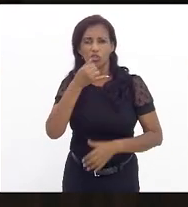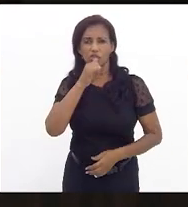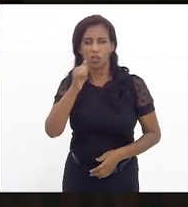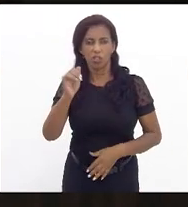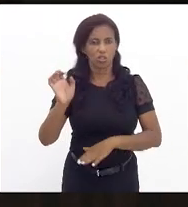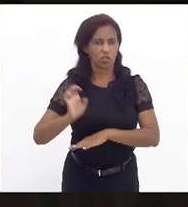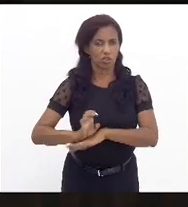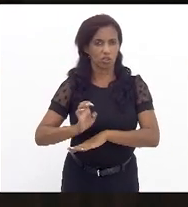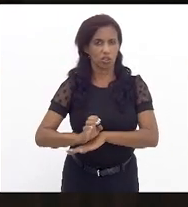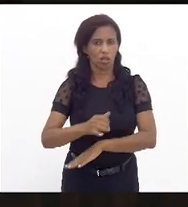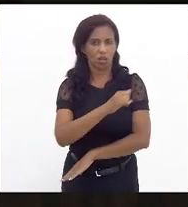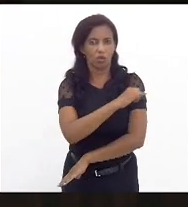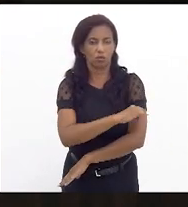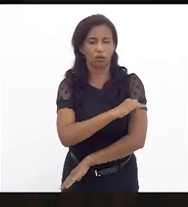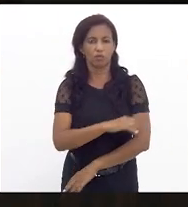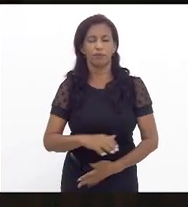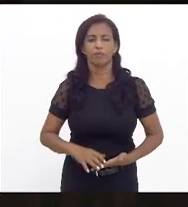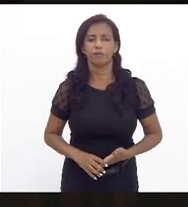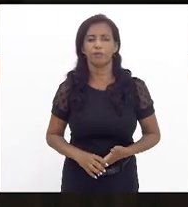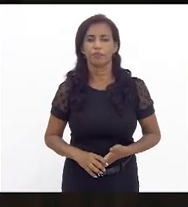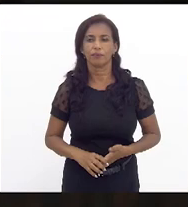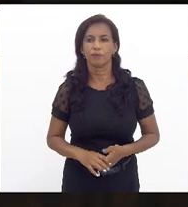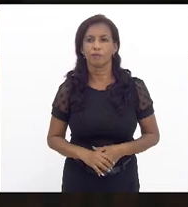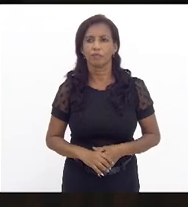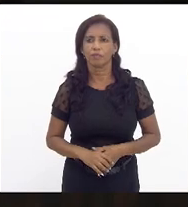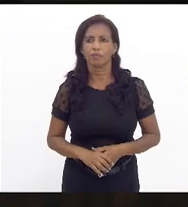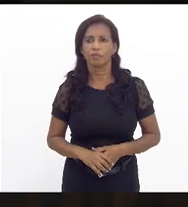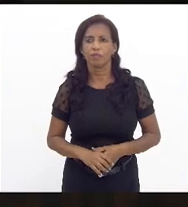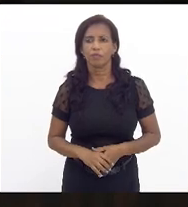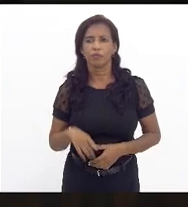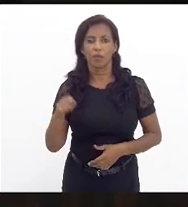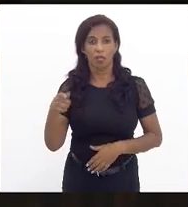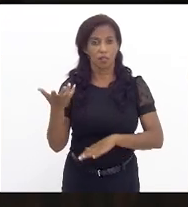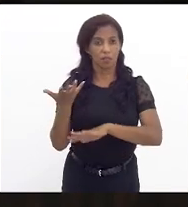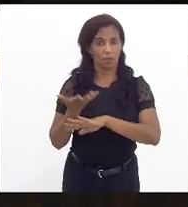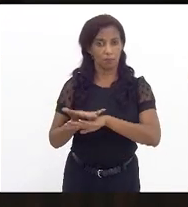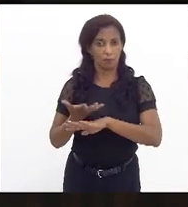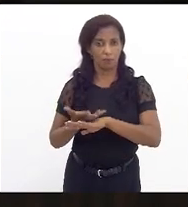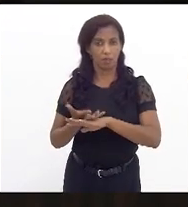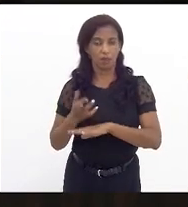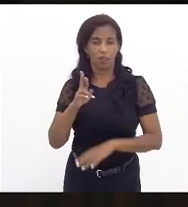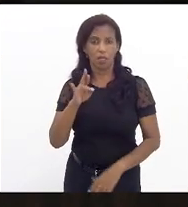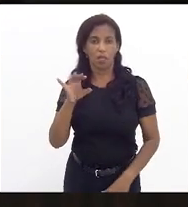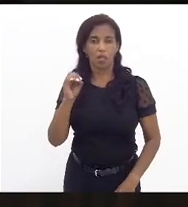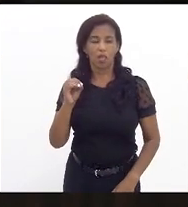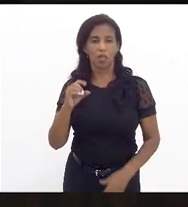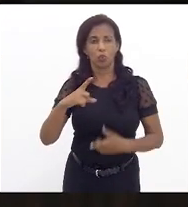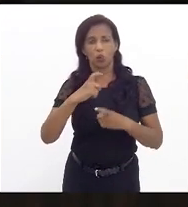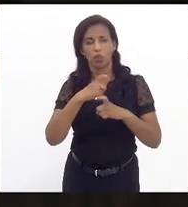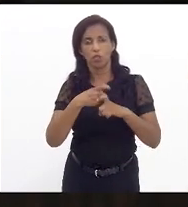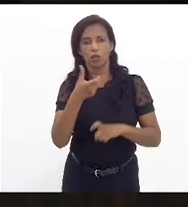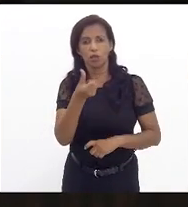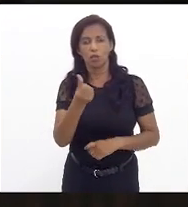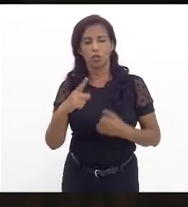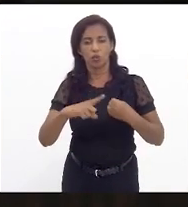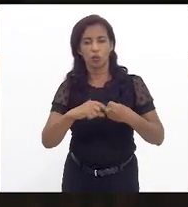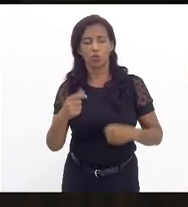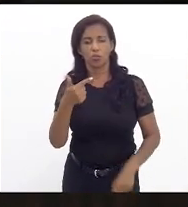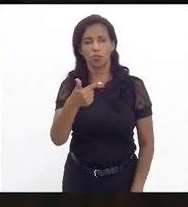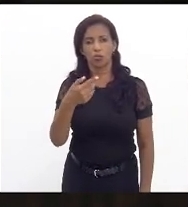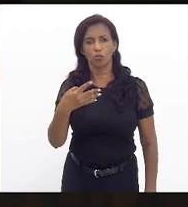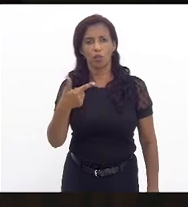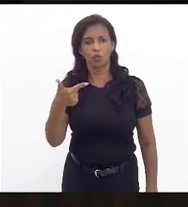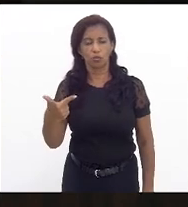Estado do Rio de Janeiro, a GENESA. A apreciação desta matéria obedecerá ao rito disposto no inciso 6º do artigo